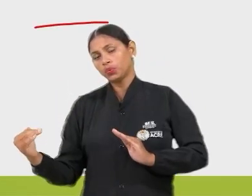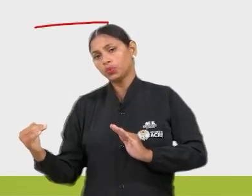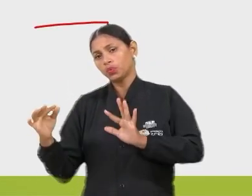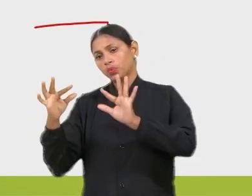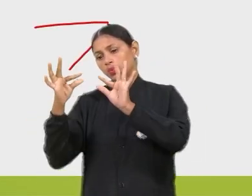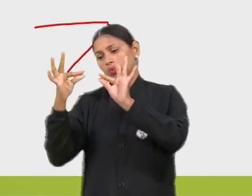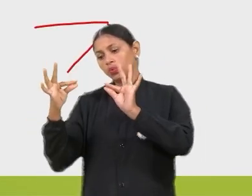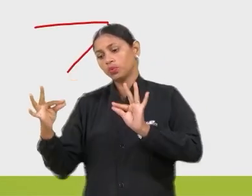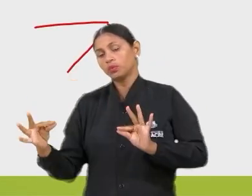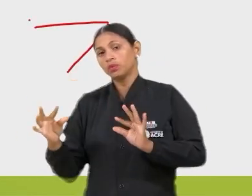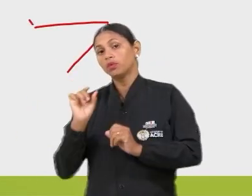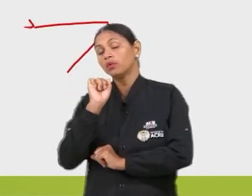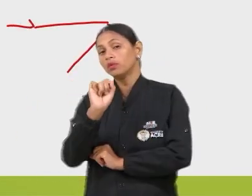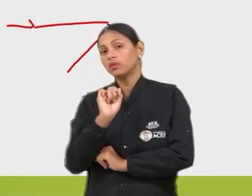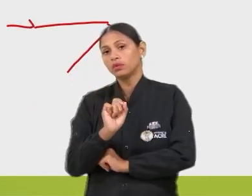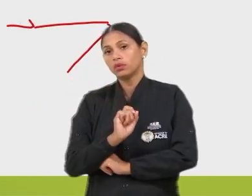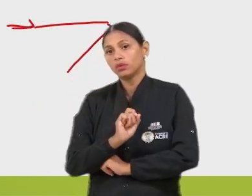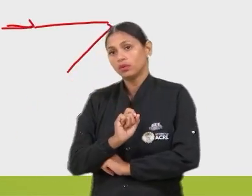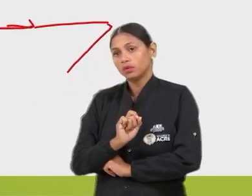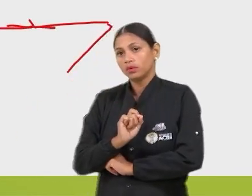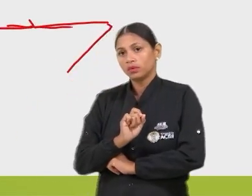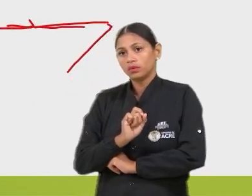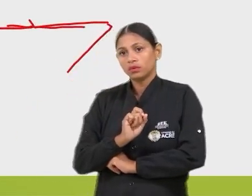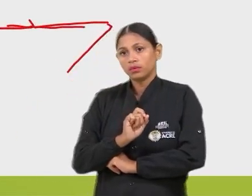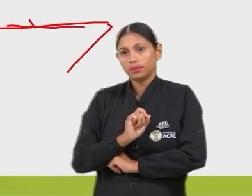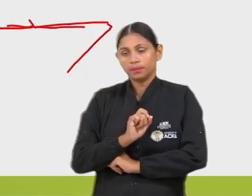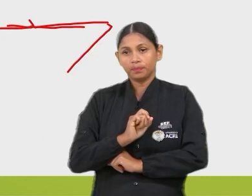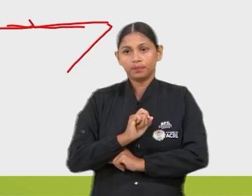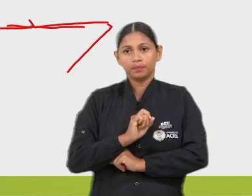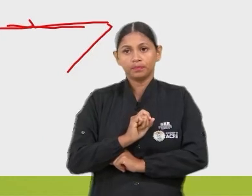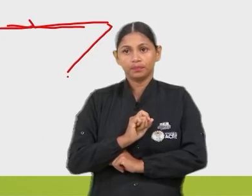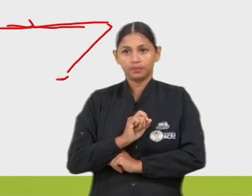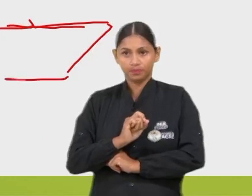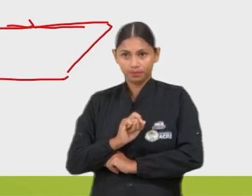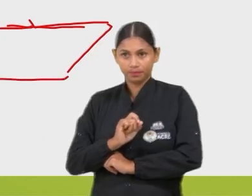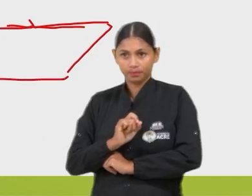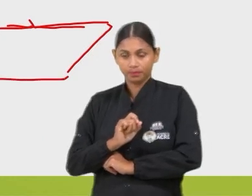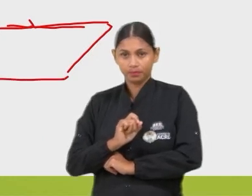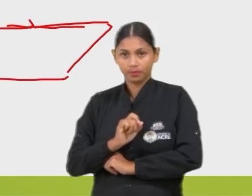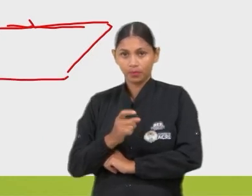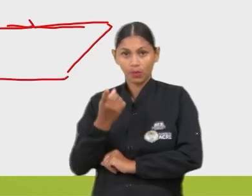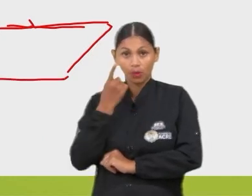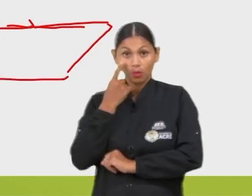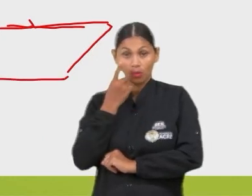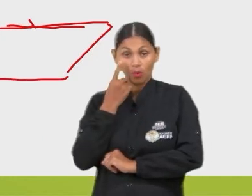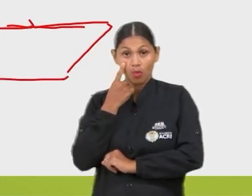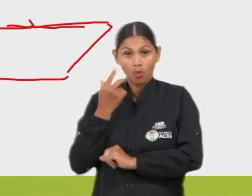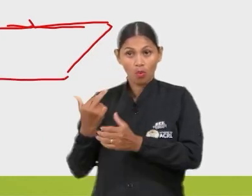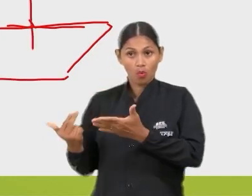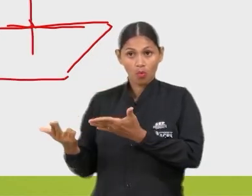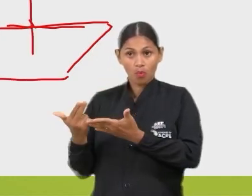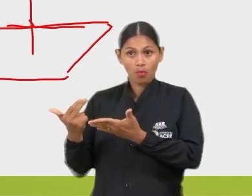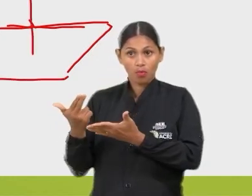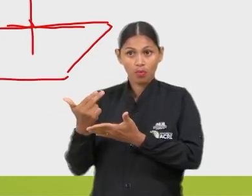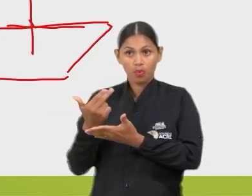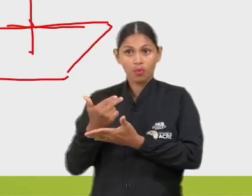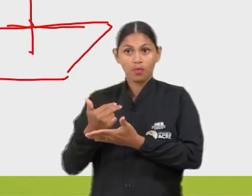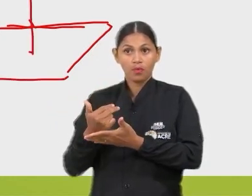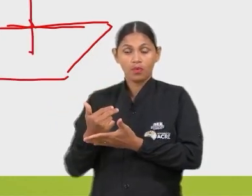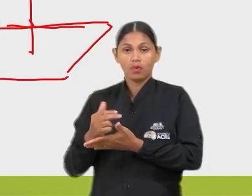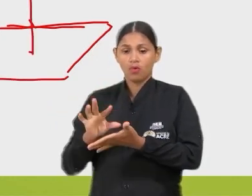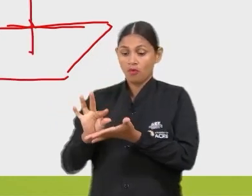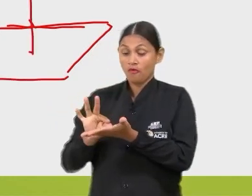né? Vou fazer um aqui bem rapidinho para vocês visualizarem ou deslumbrarem isso aqui, ó. Tá bom? Vou colocar o eixo central aqui,